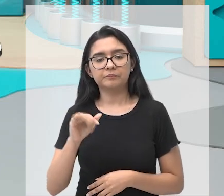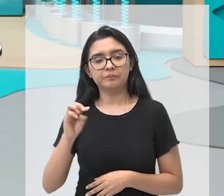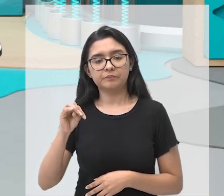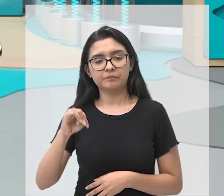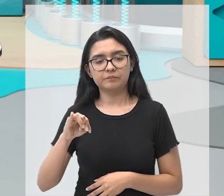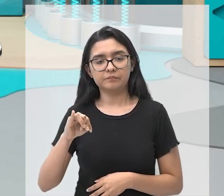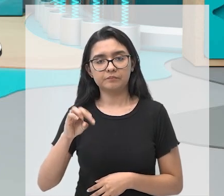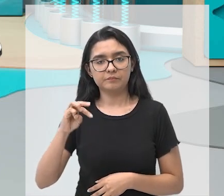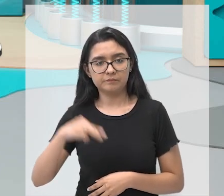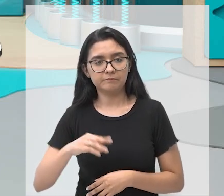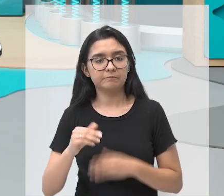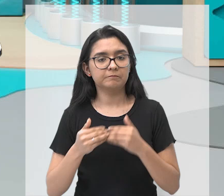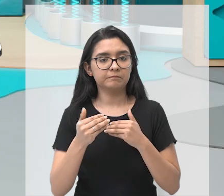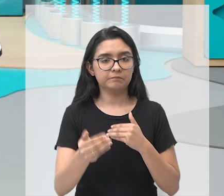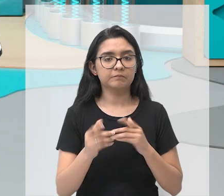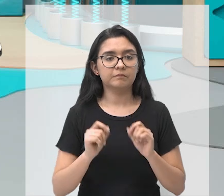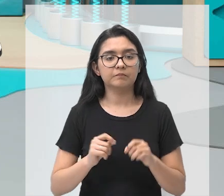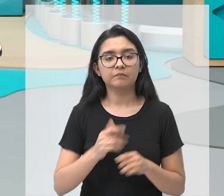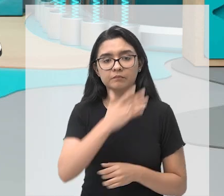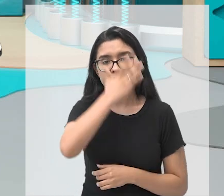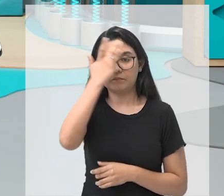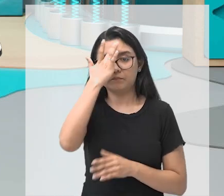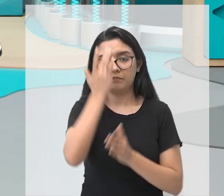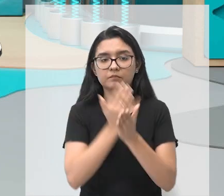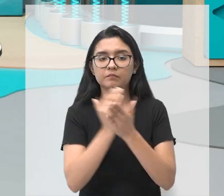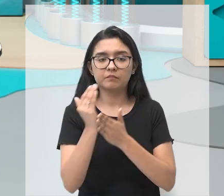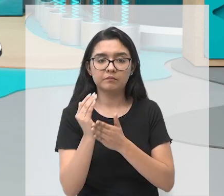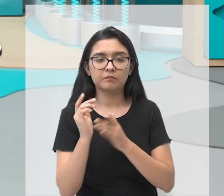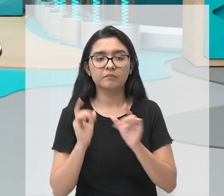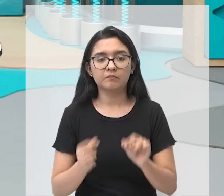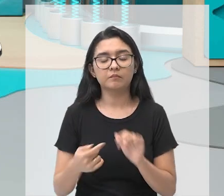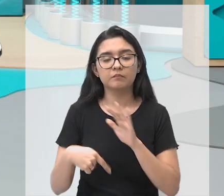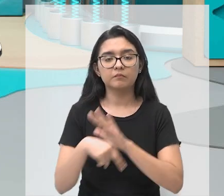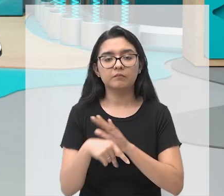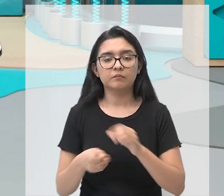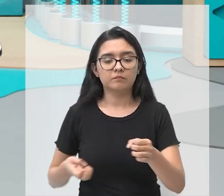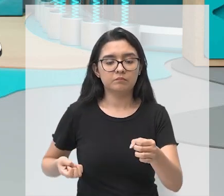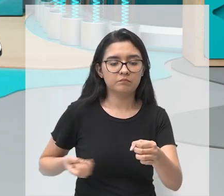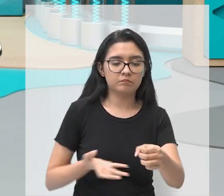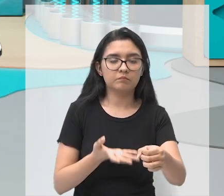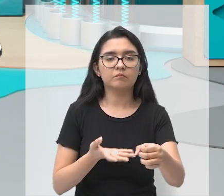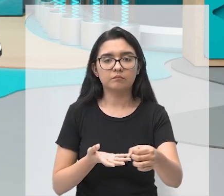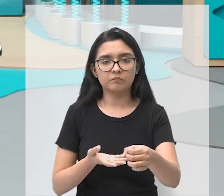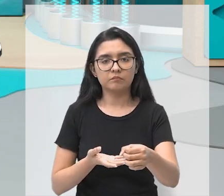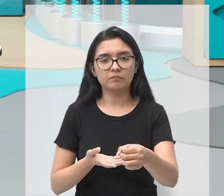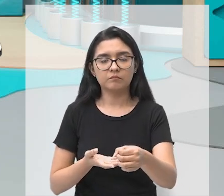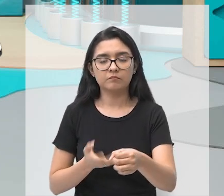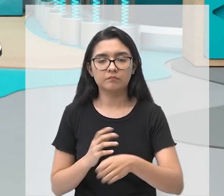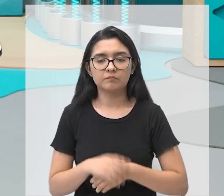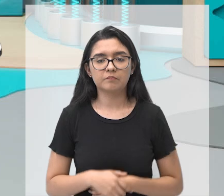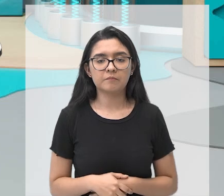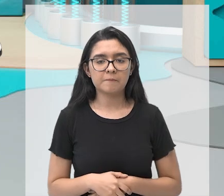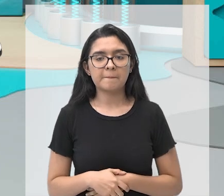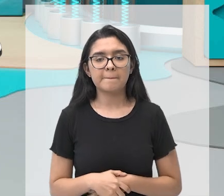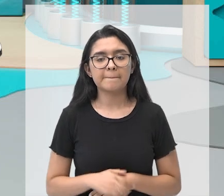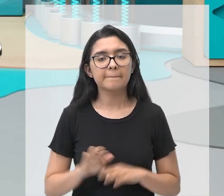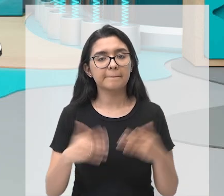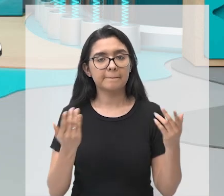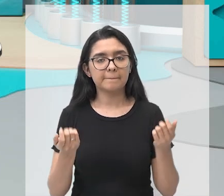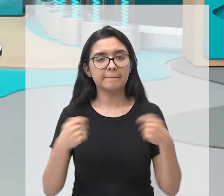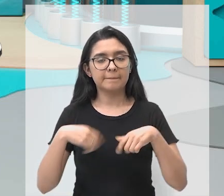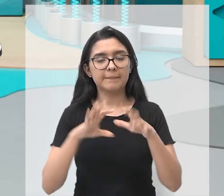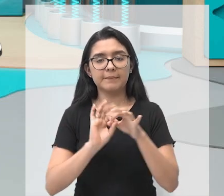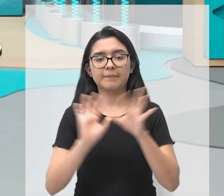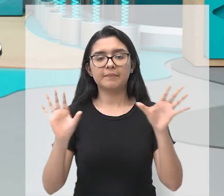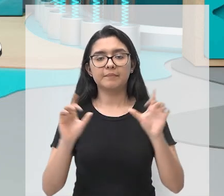Em seguida, os jogadores eles começam a fazer o lançamento das próprias bochas. E é permitido